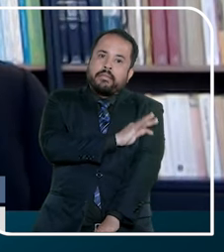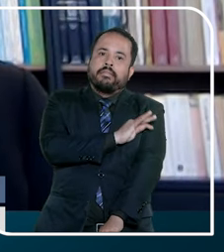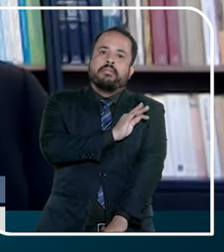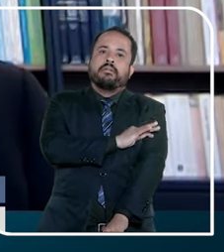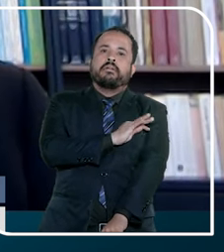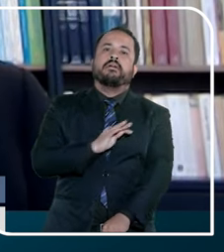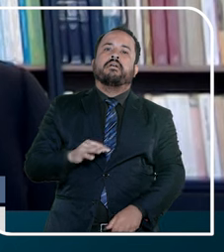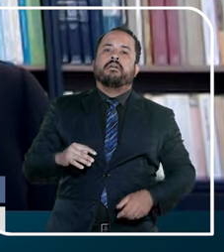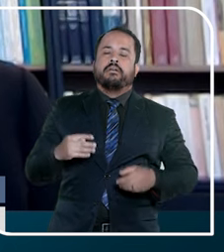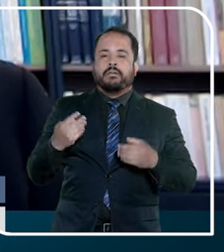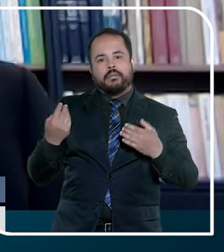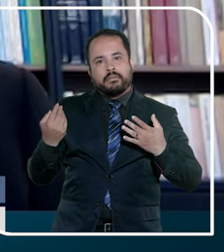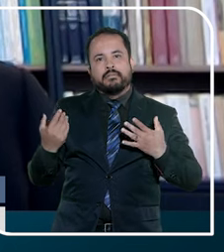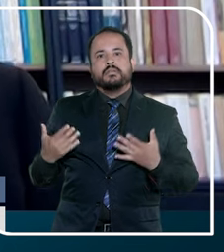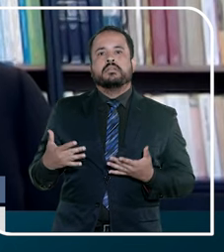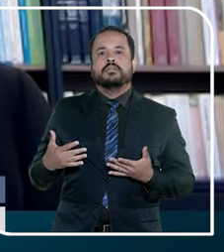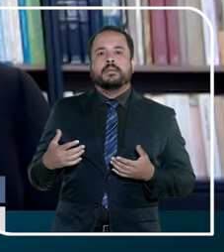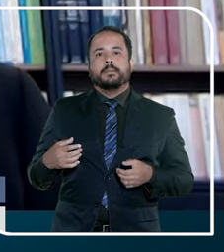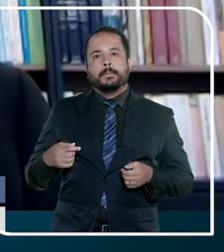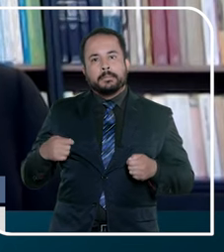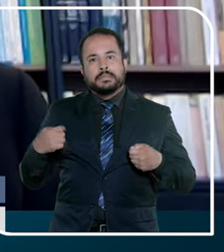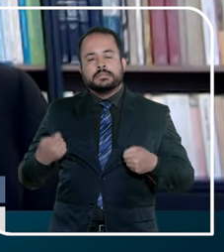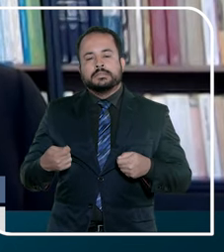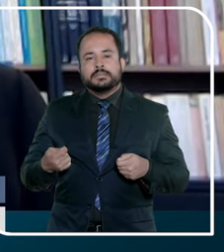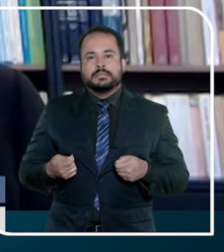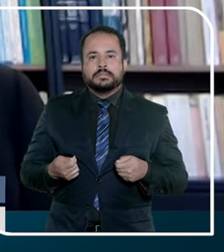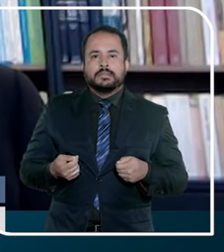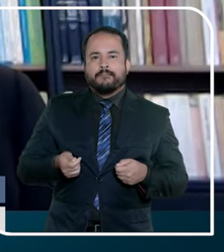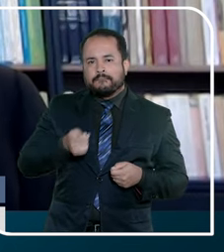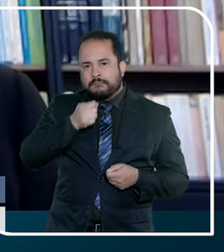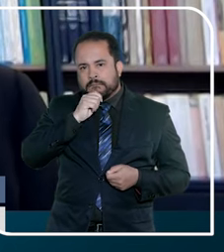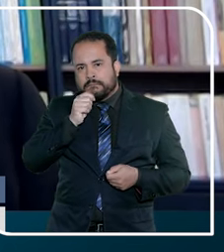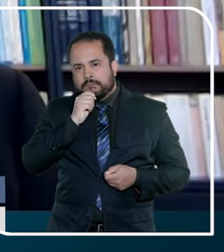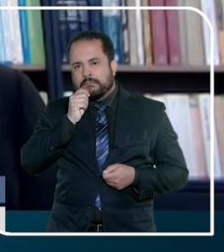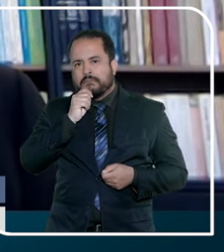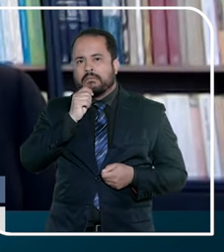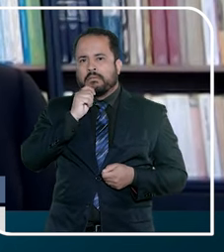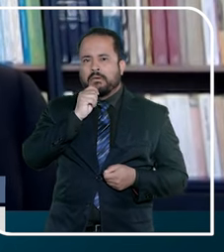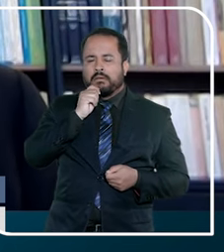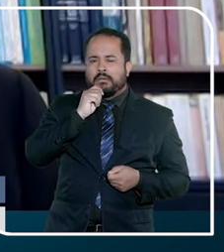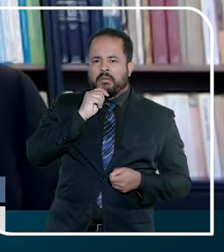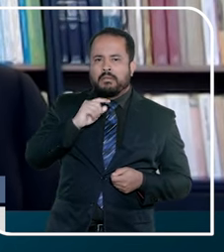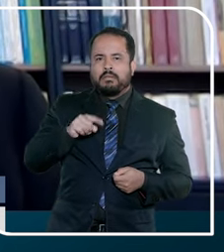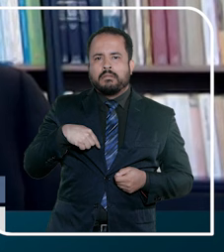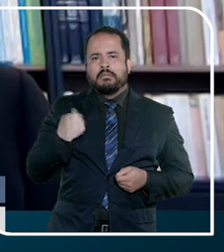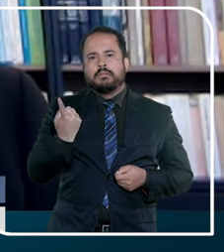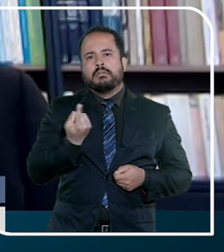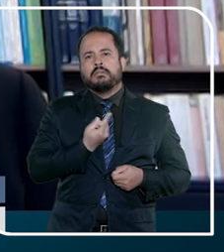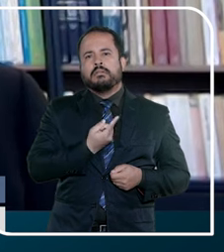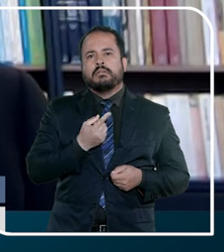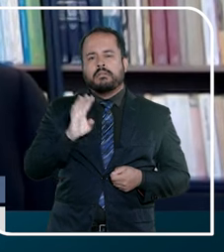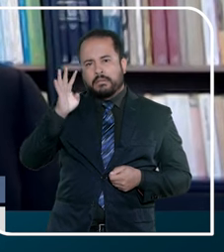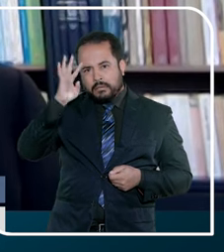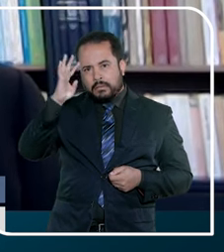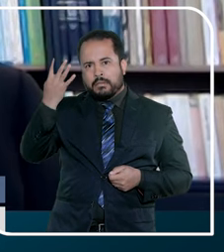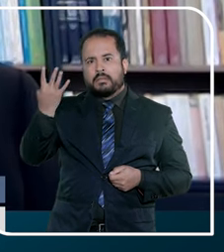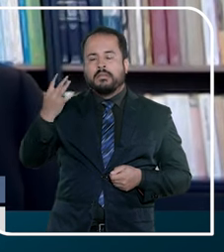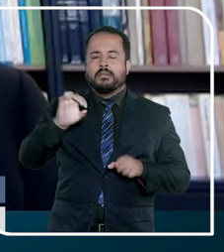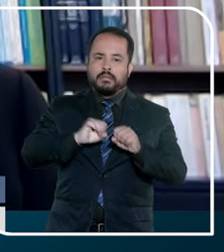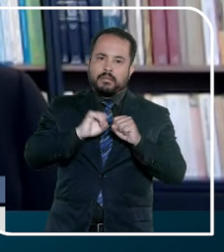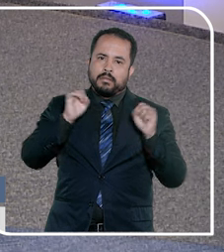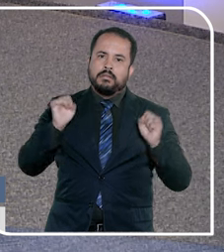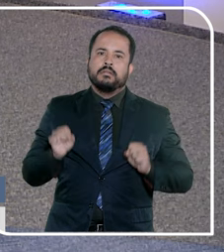que identifica uma deficiência do da nossa solução sistemática